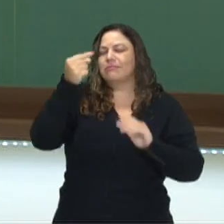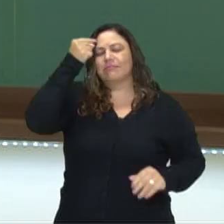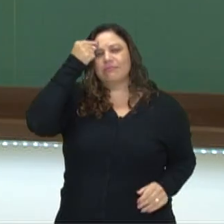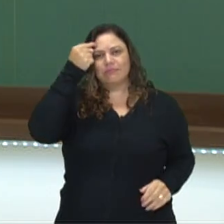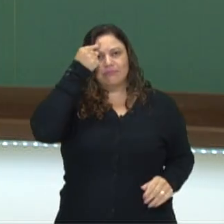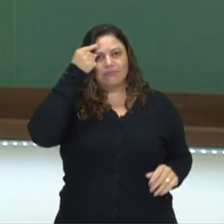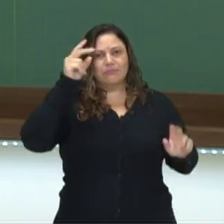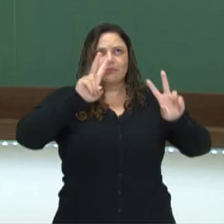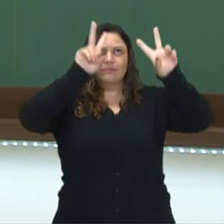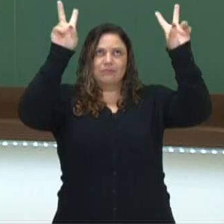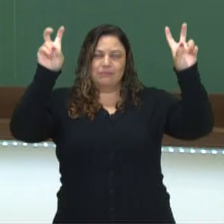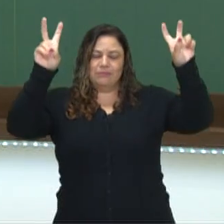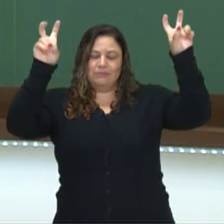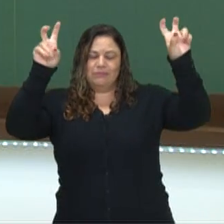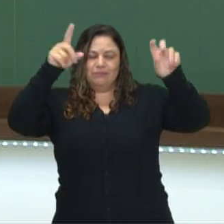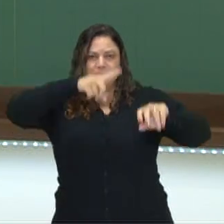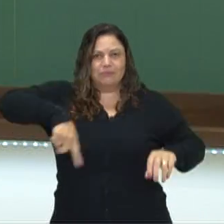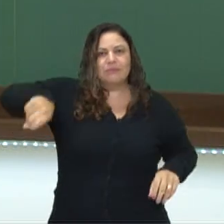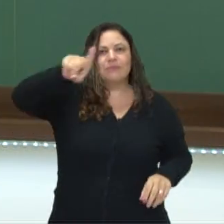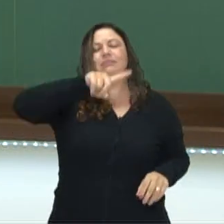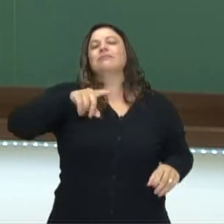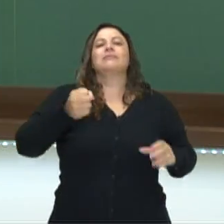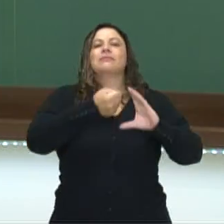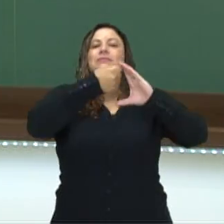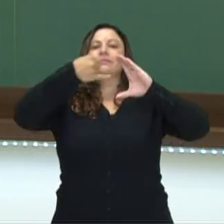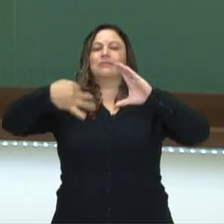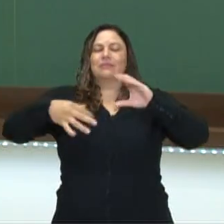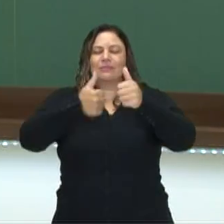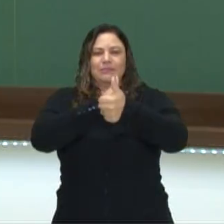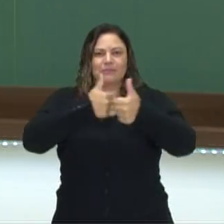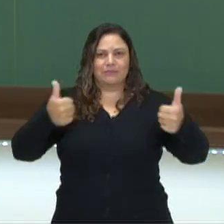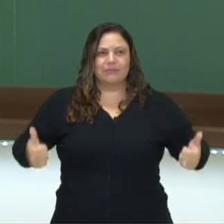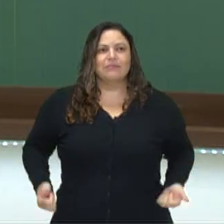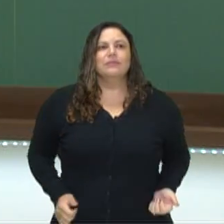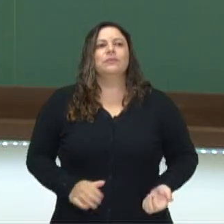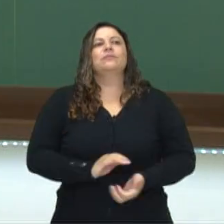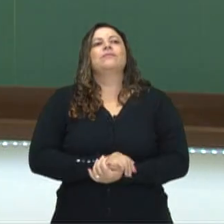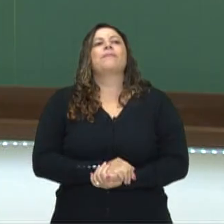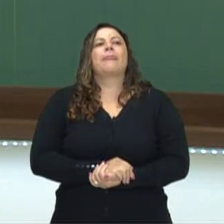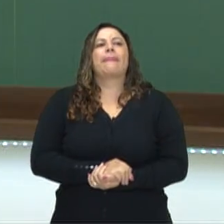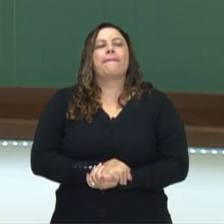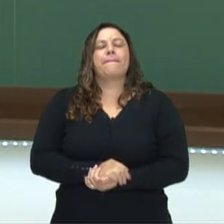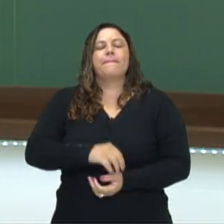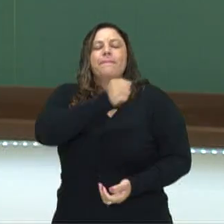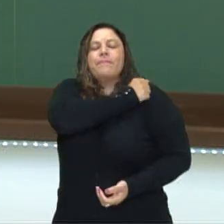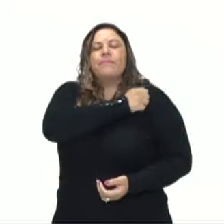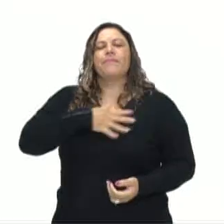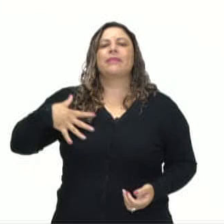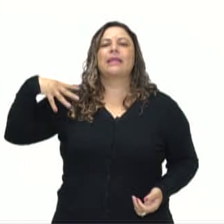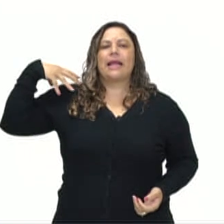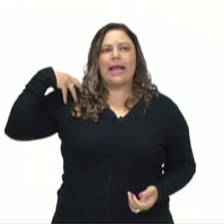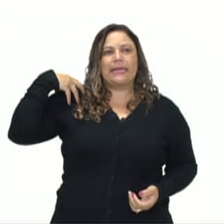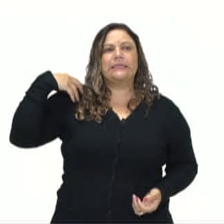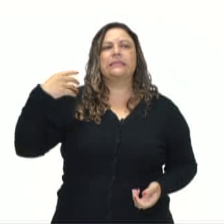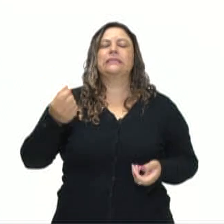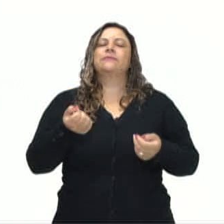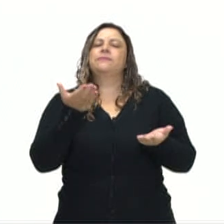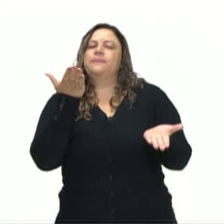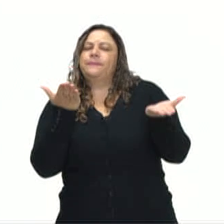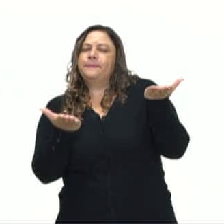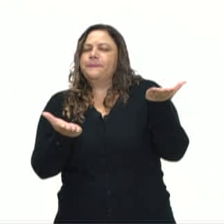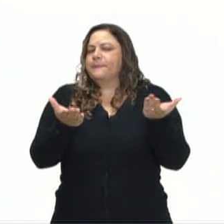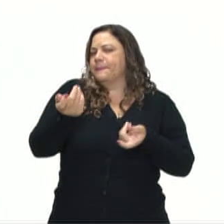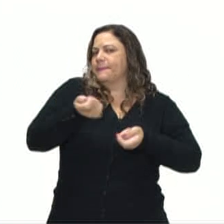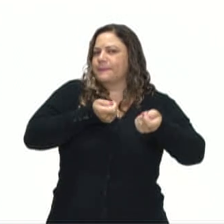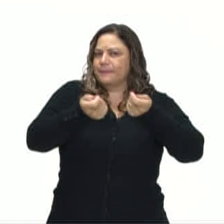aí sobre vocês, as suas características. Para Aristóteles, a moderação, o que ele chama